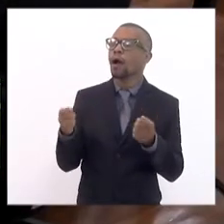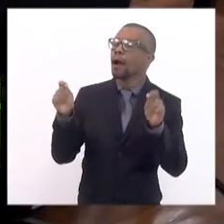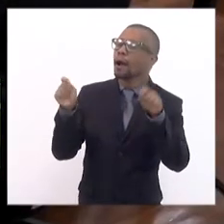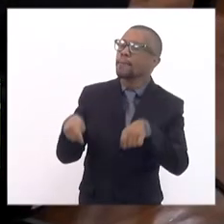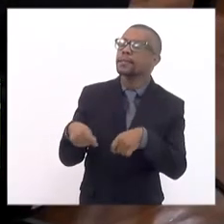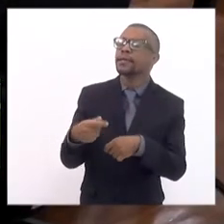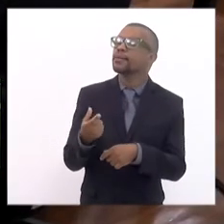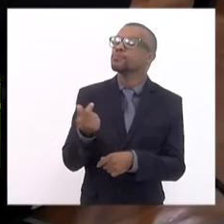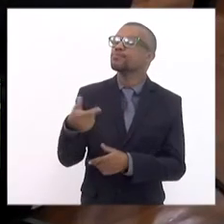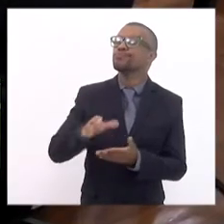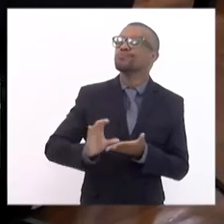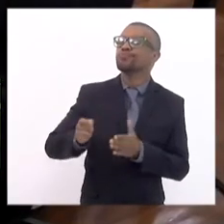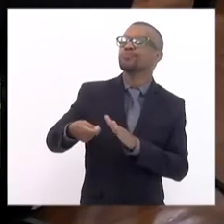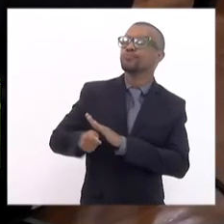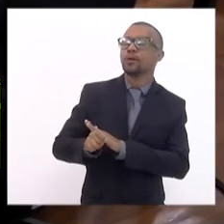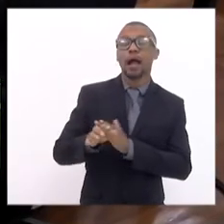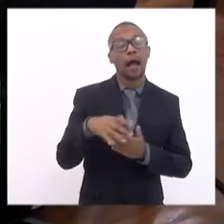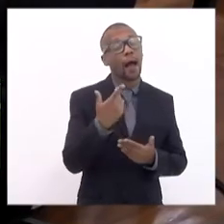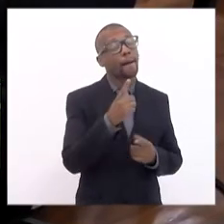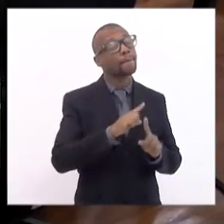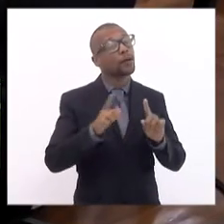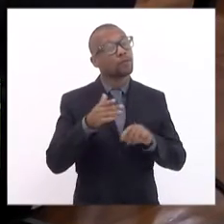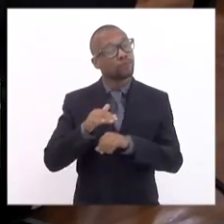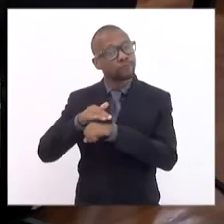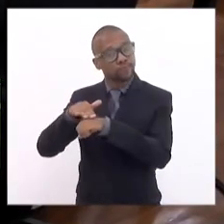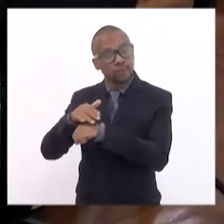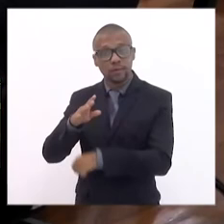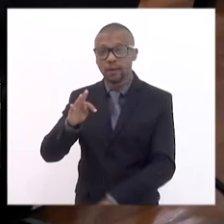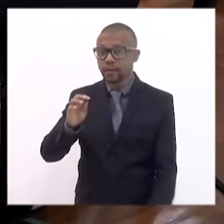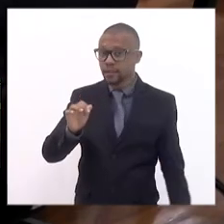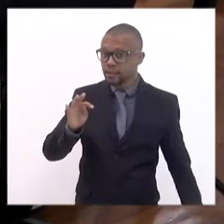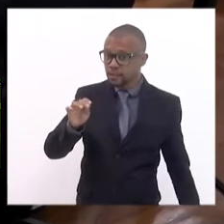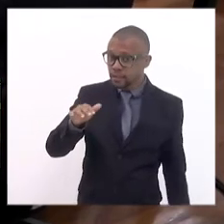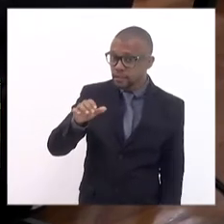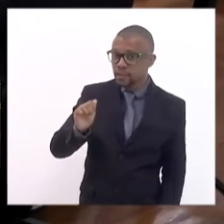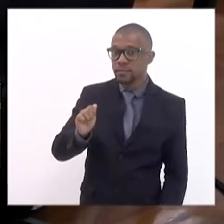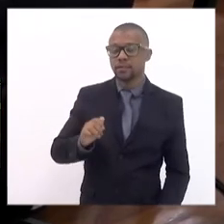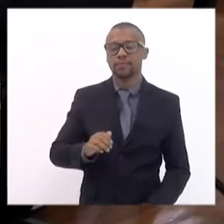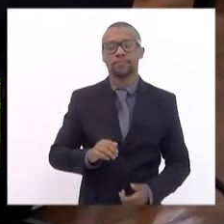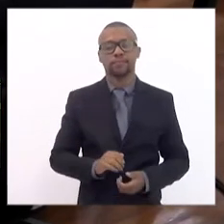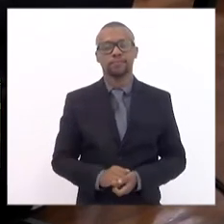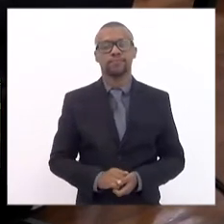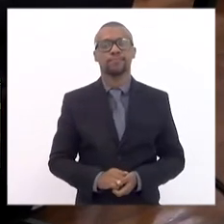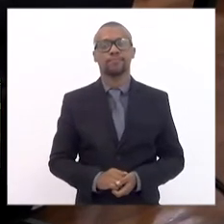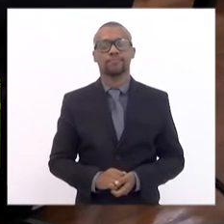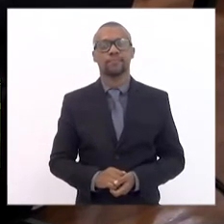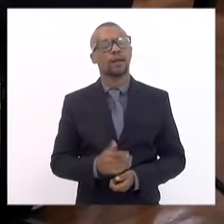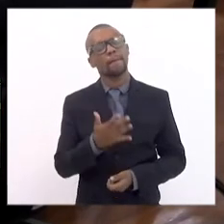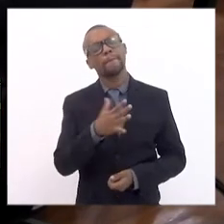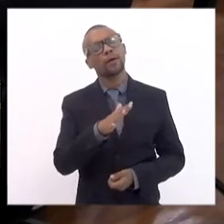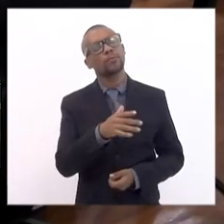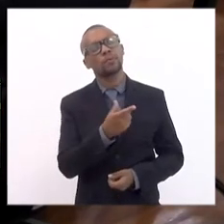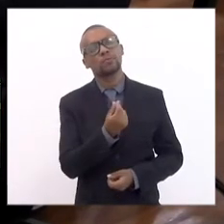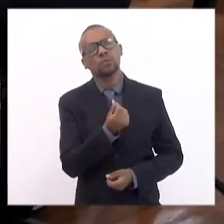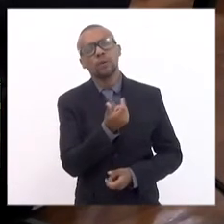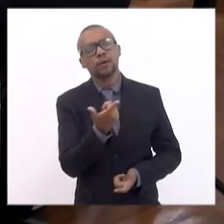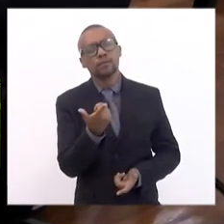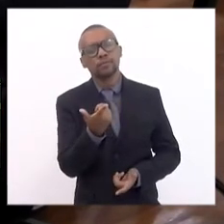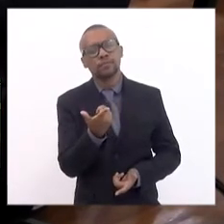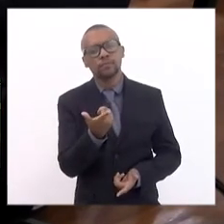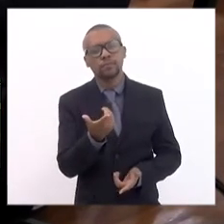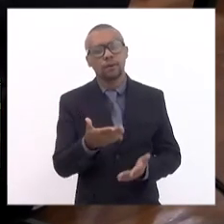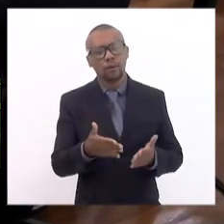para essa política? Aí eu vou colar com a Tatiana. Aproximadamente em ordem de grandeza. Alô? Alô? Por